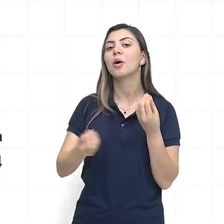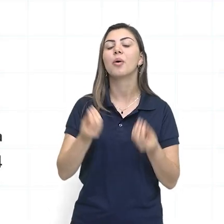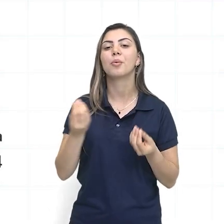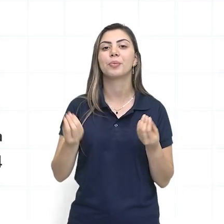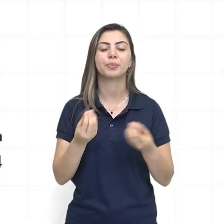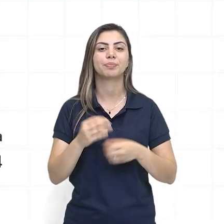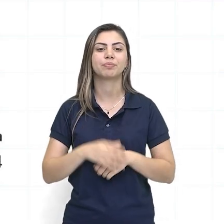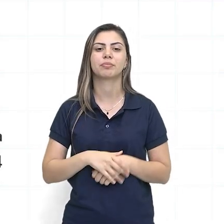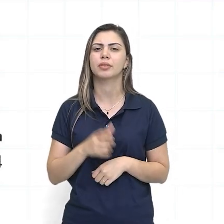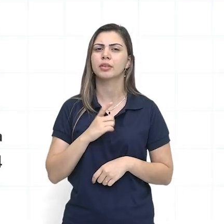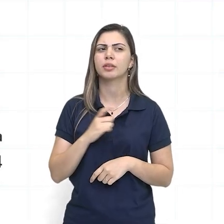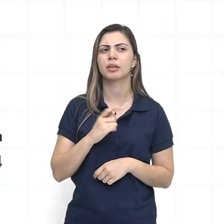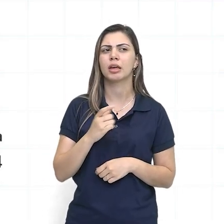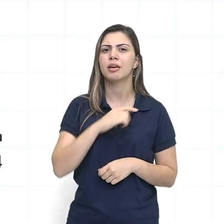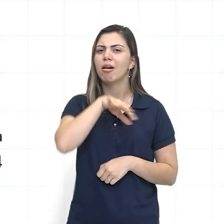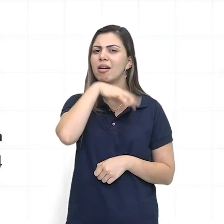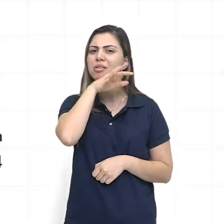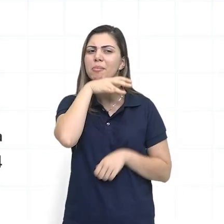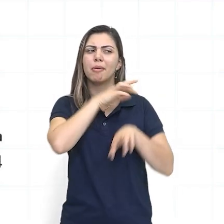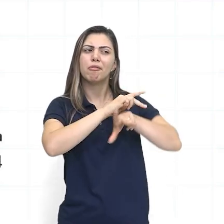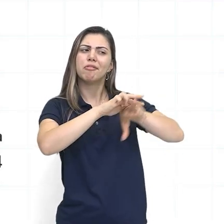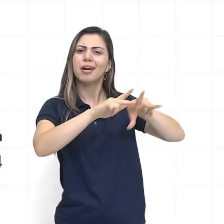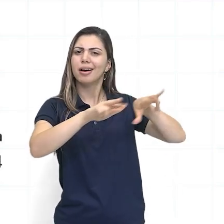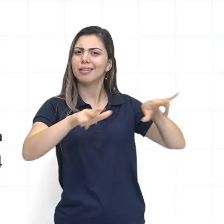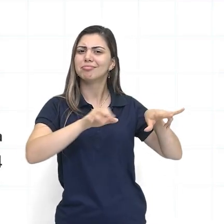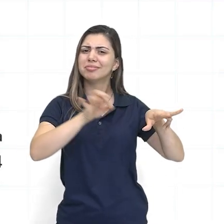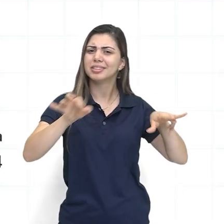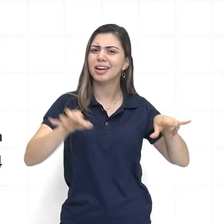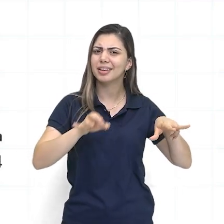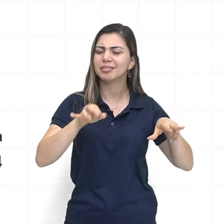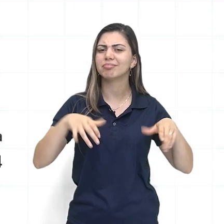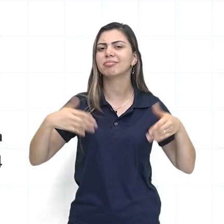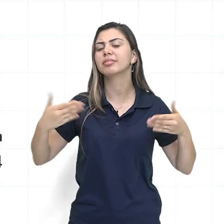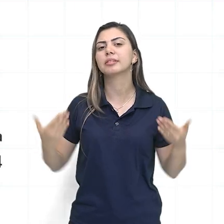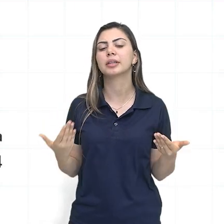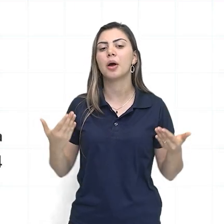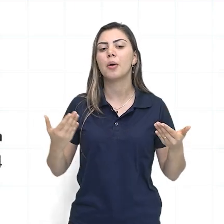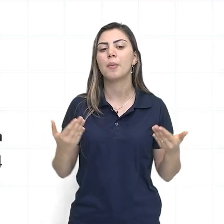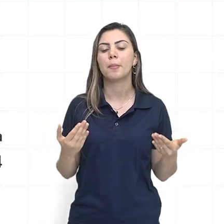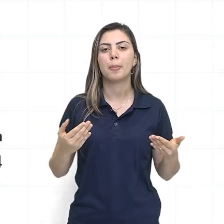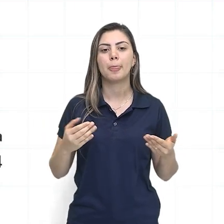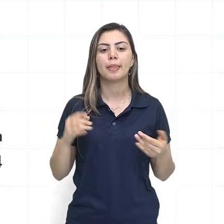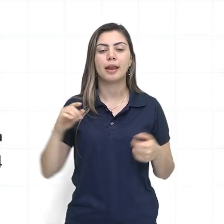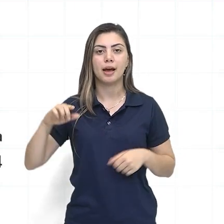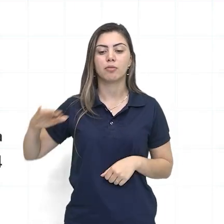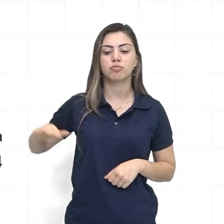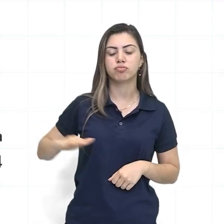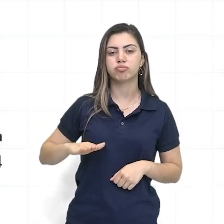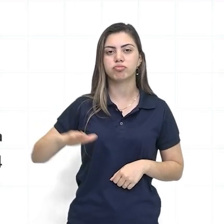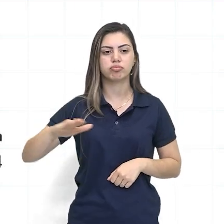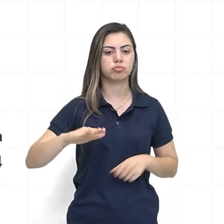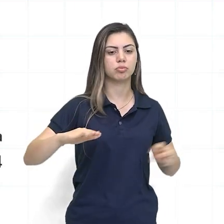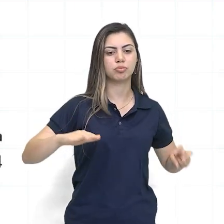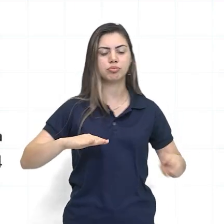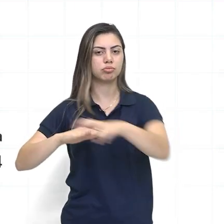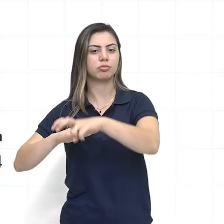muitos bichinhos, né, muitos animais por ali. Então, o que passou na frente deles foi